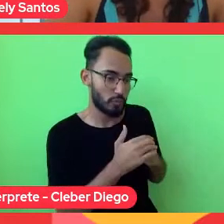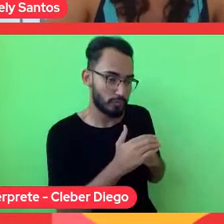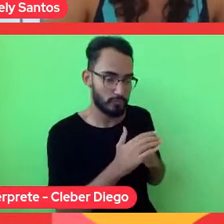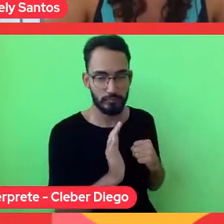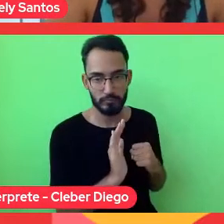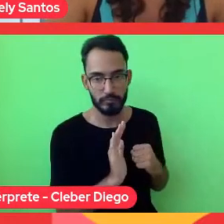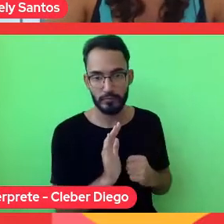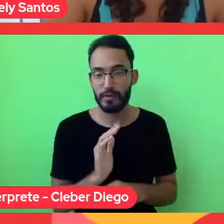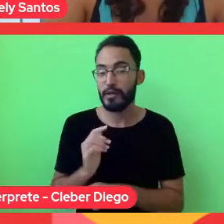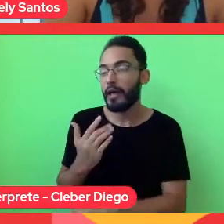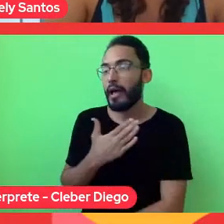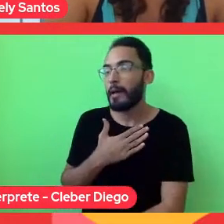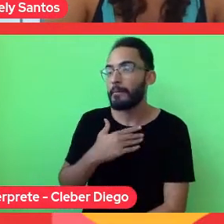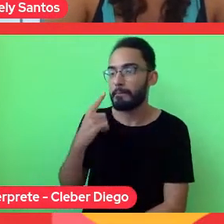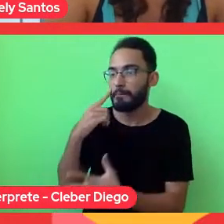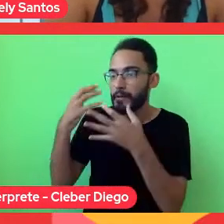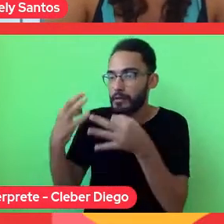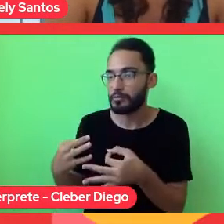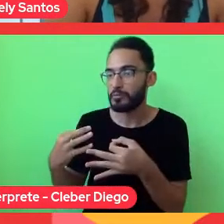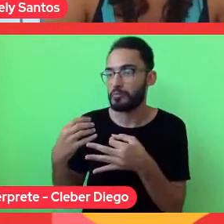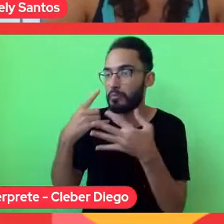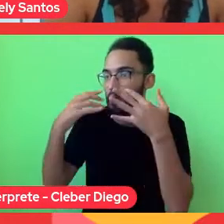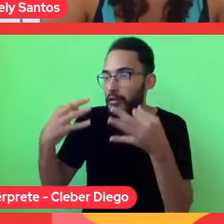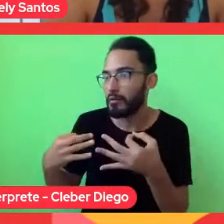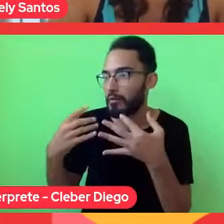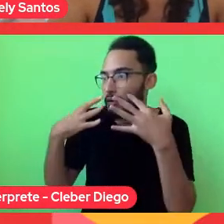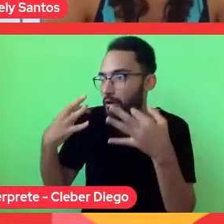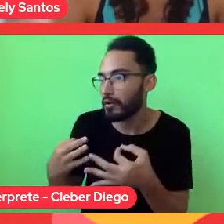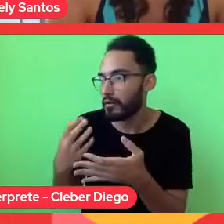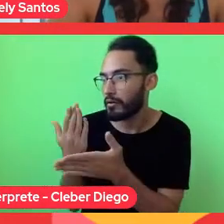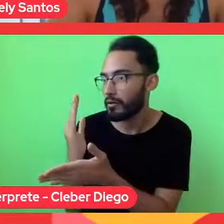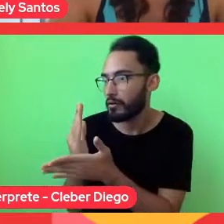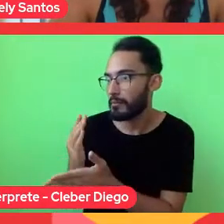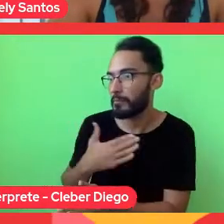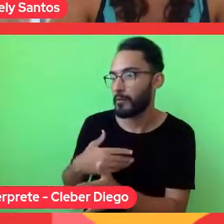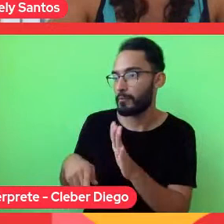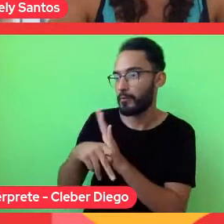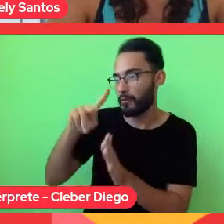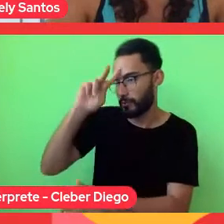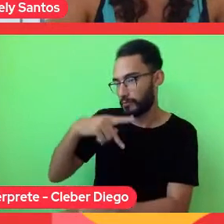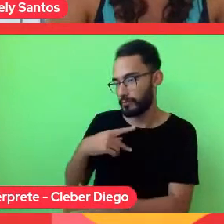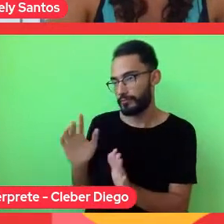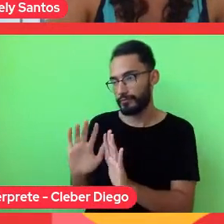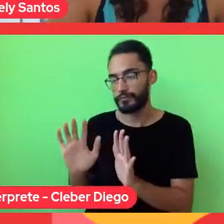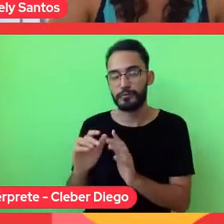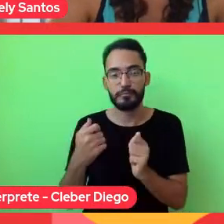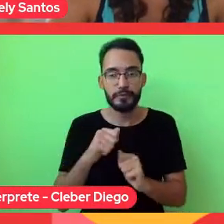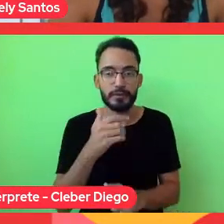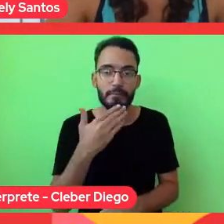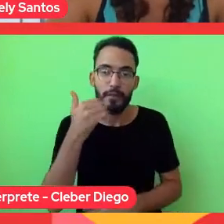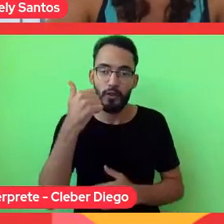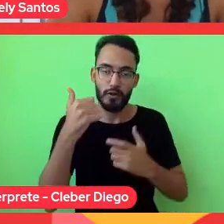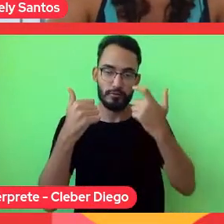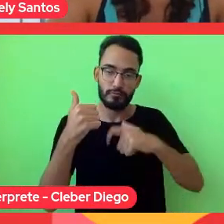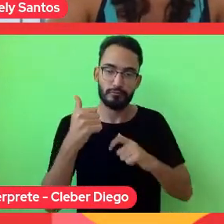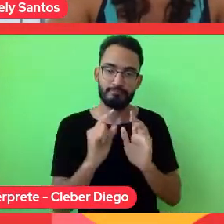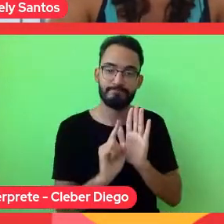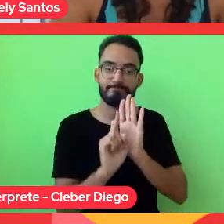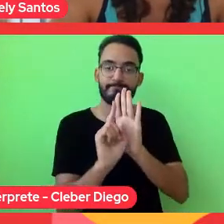conclusões e dê sempre o melhor de si. Então, e esse livro, ele explica, né, cada uma dessas frases, como